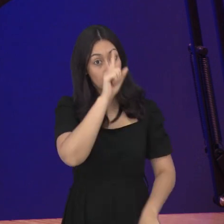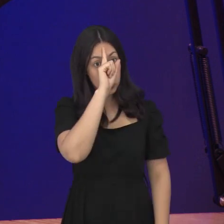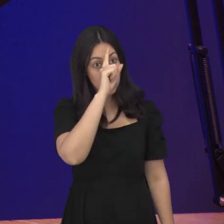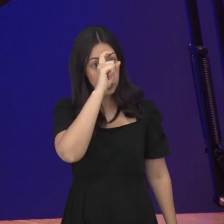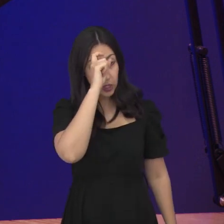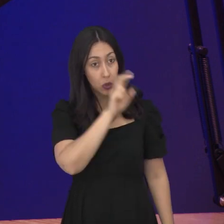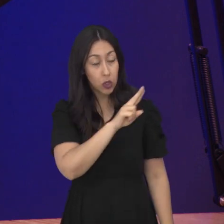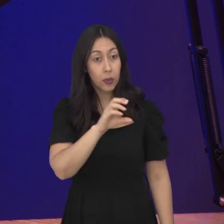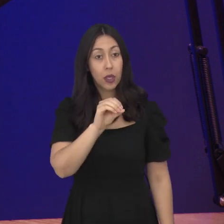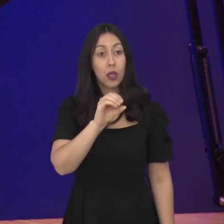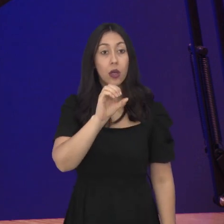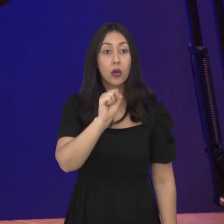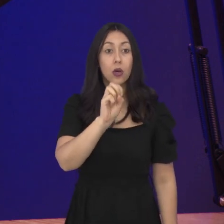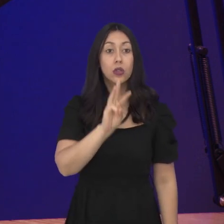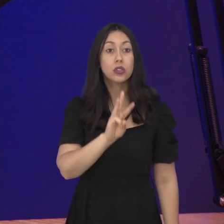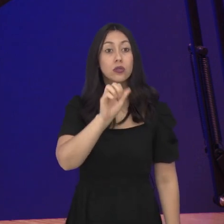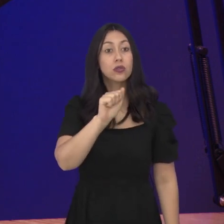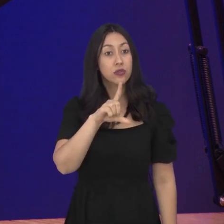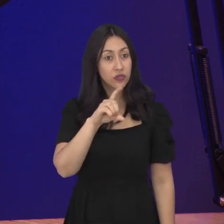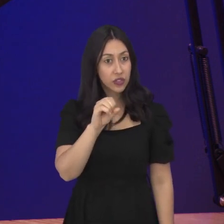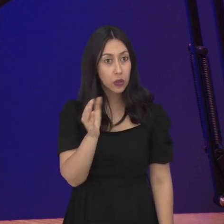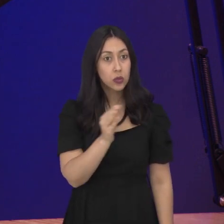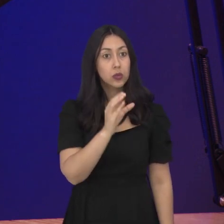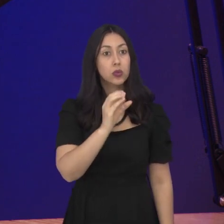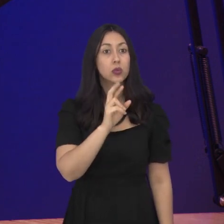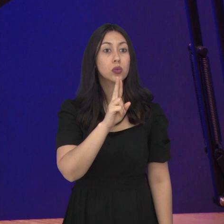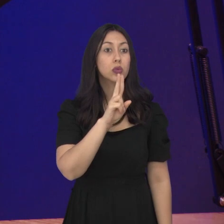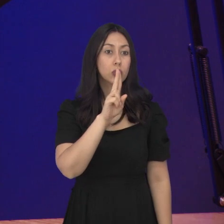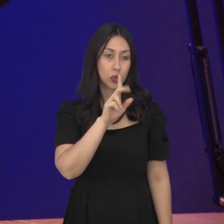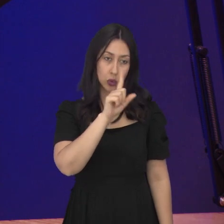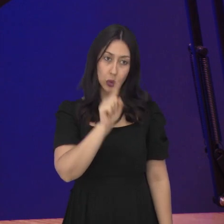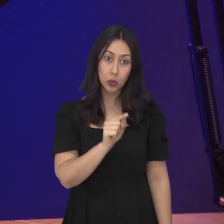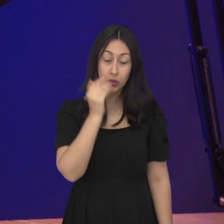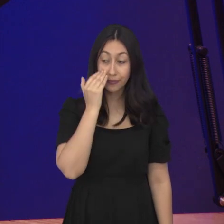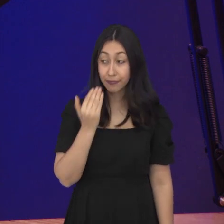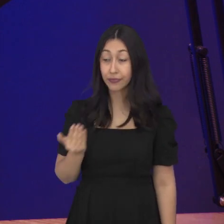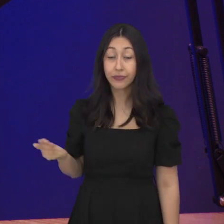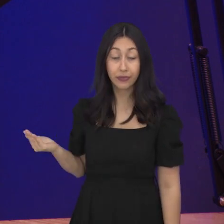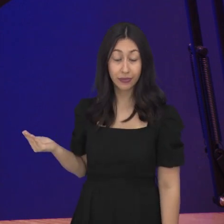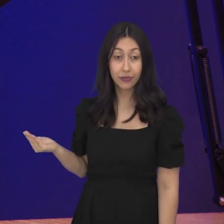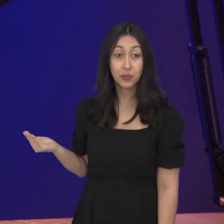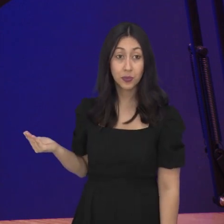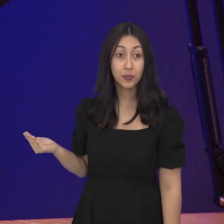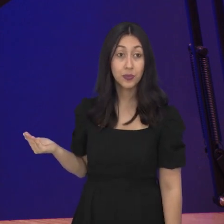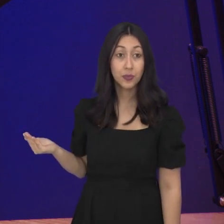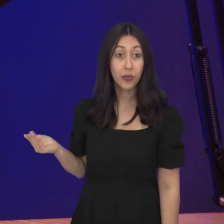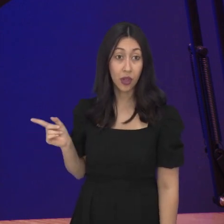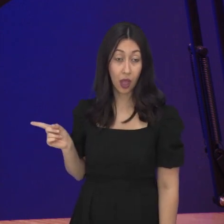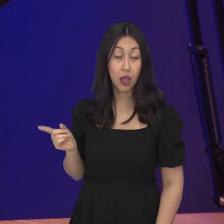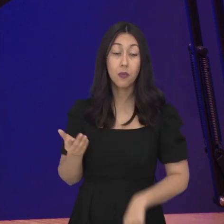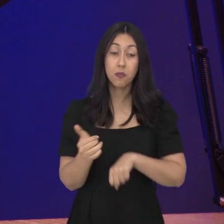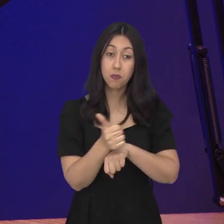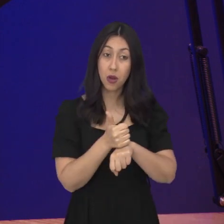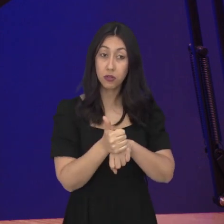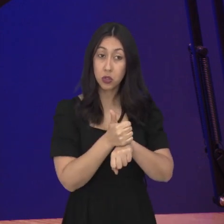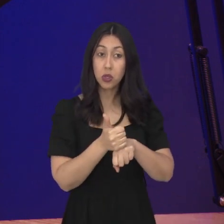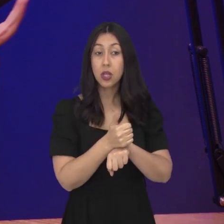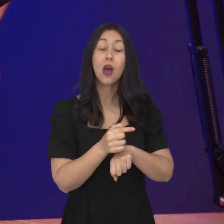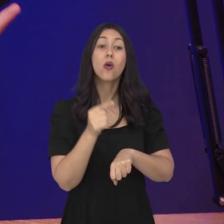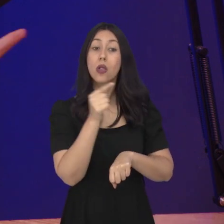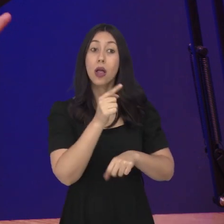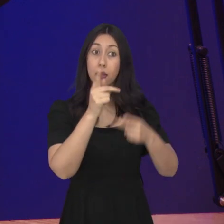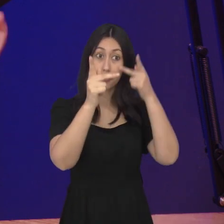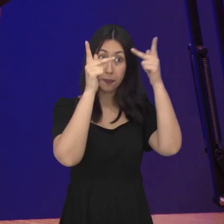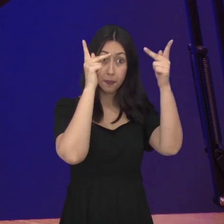foi entrevistado, né? Vou pegar aqui o nome dele. Foi o Alaor Carlos de Oliveira Neto. E que ele,